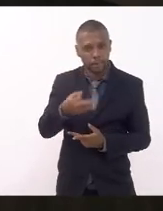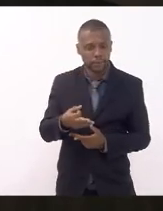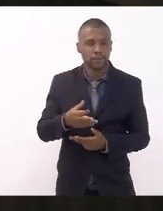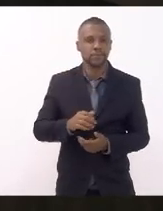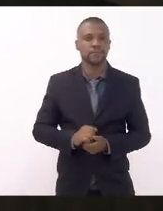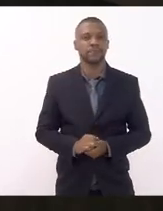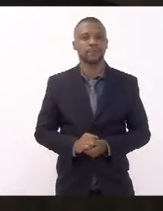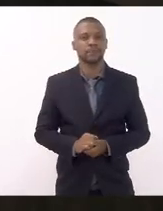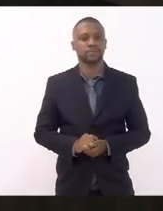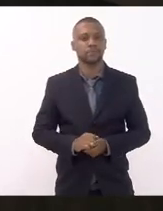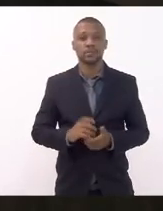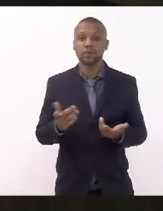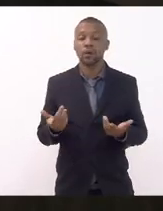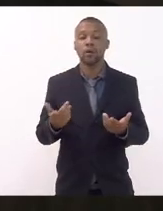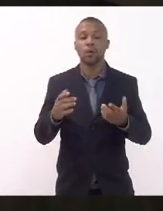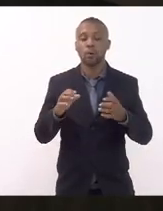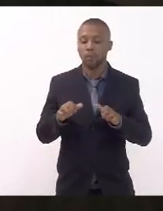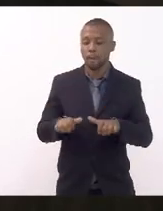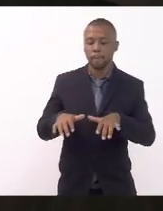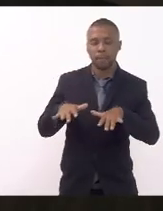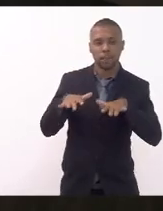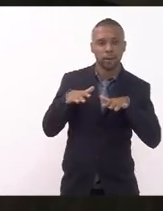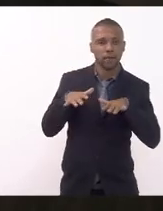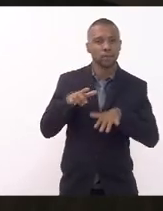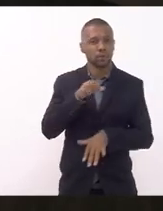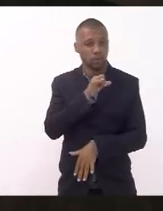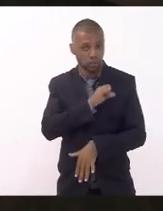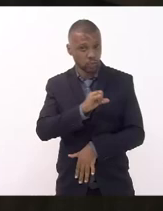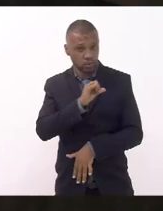Parlamento Fluminense